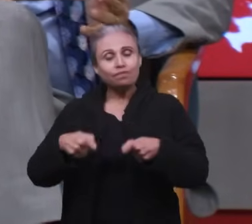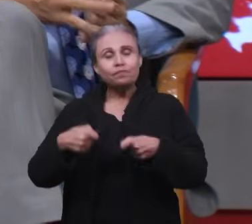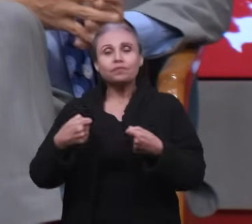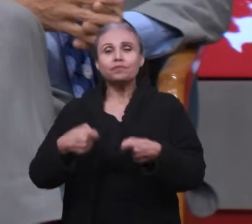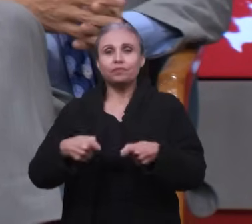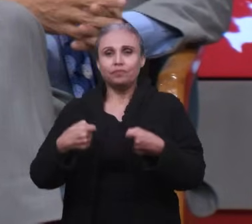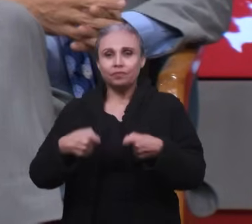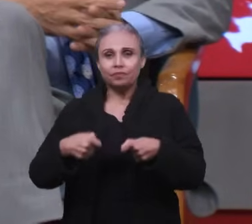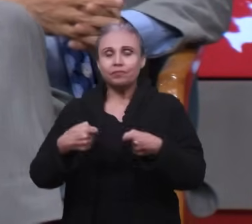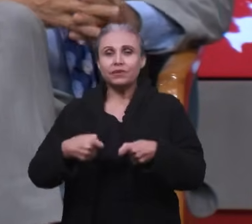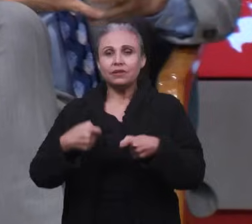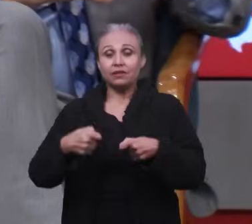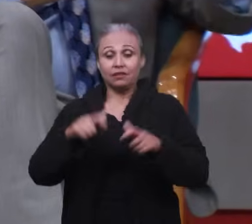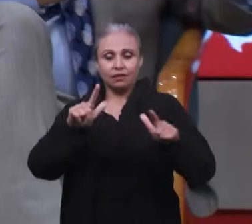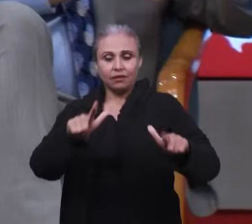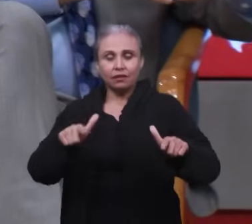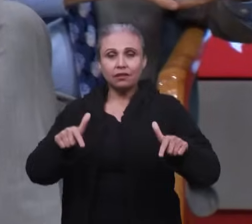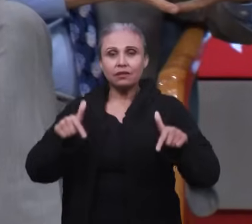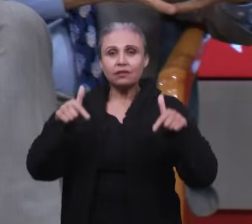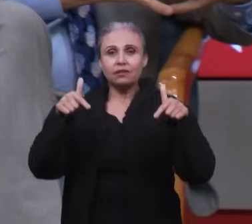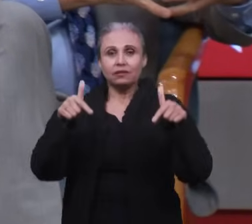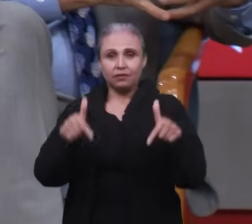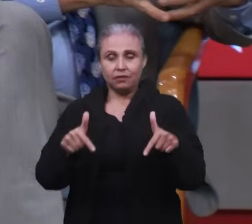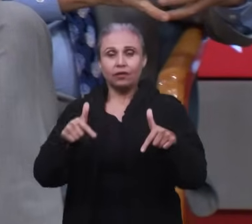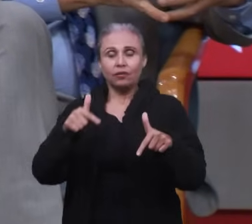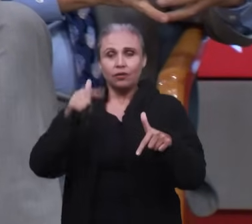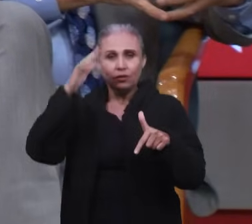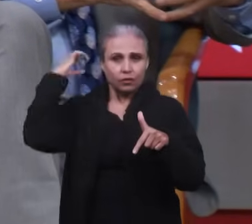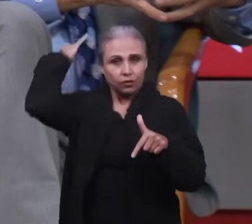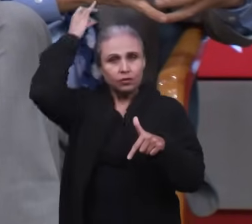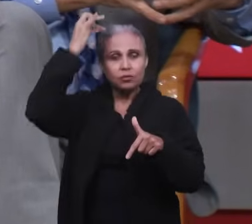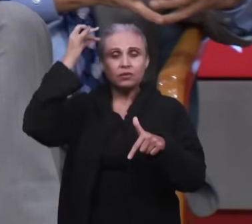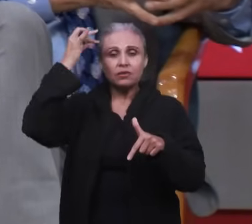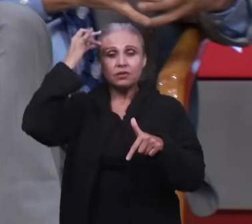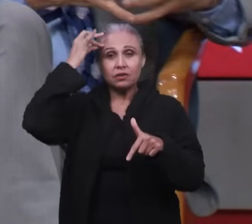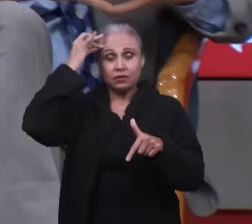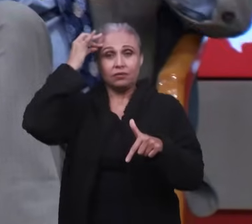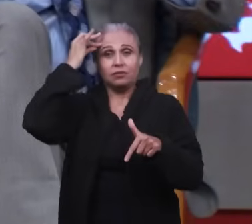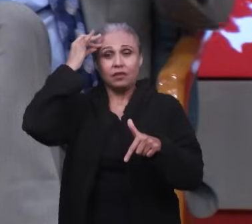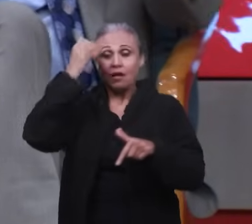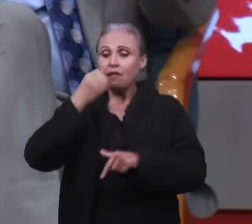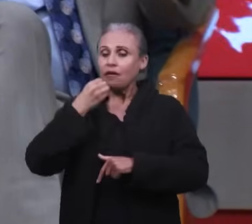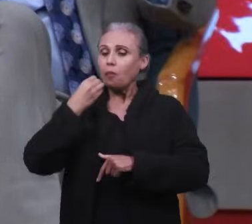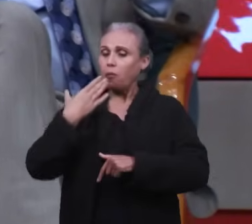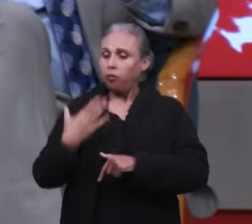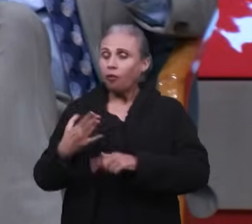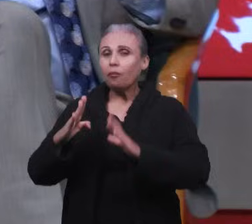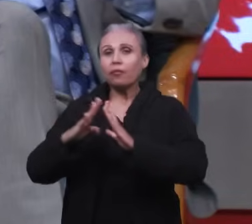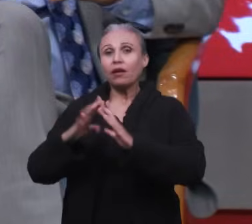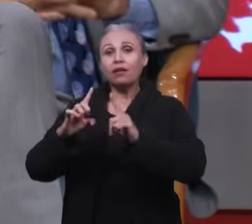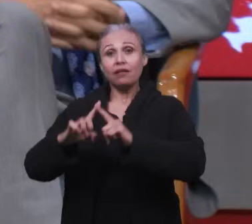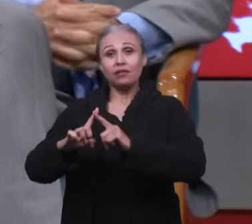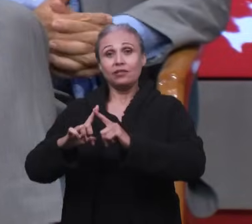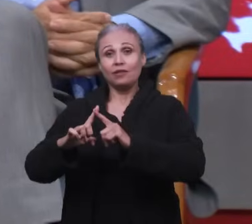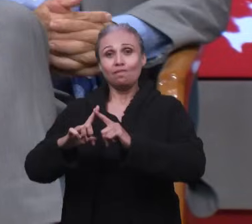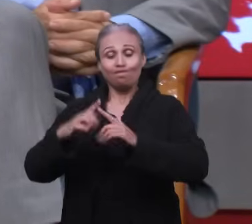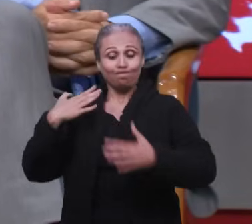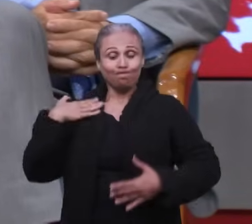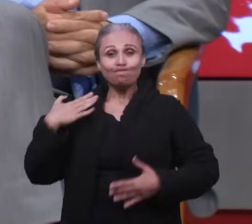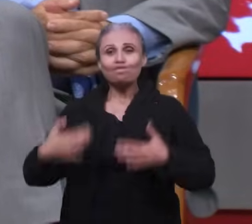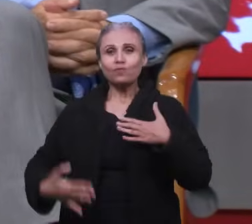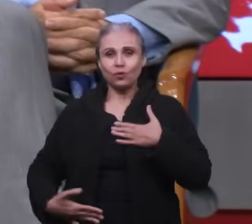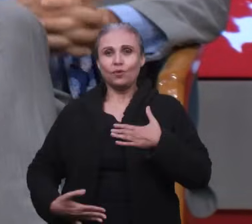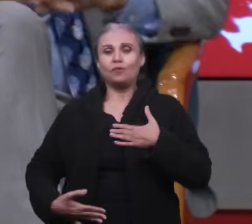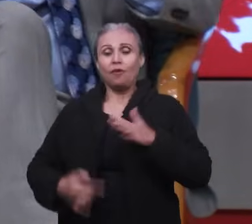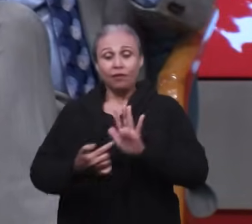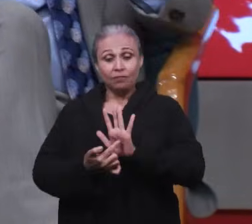a necessidade de que essa manifestação do Espírito Santo seja em benefício de toda a